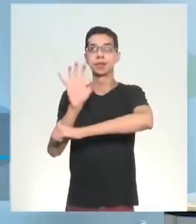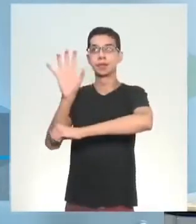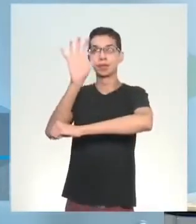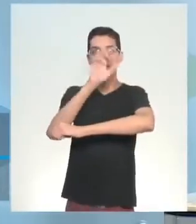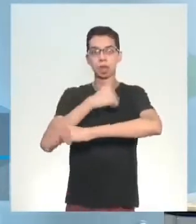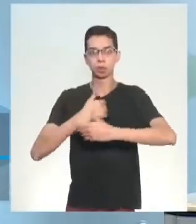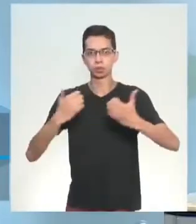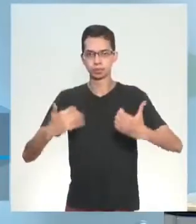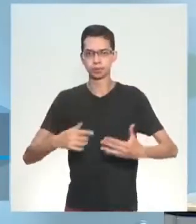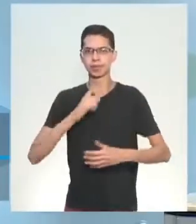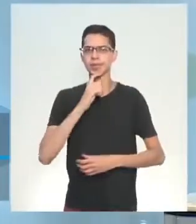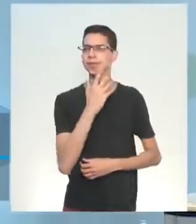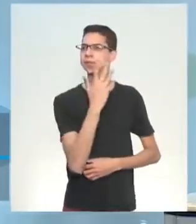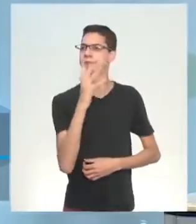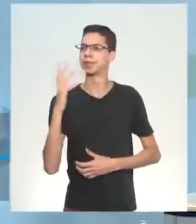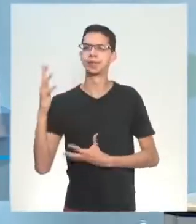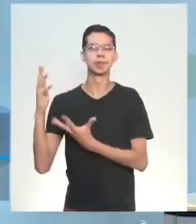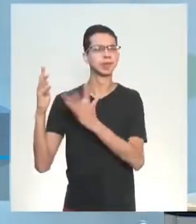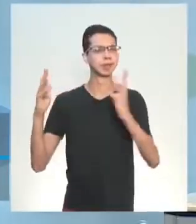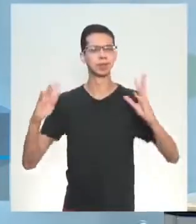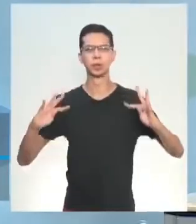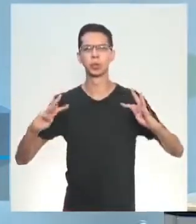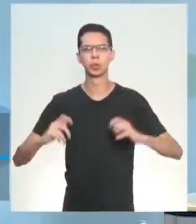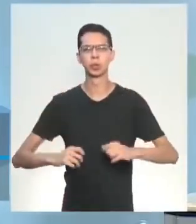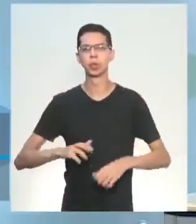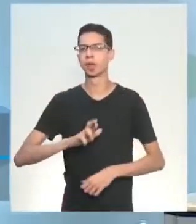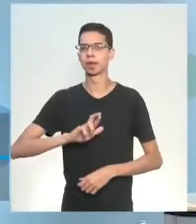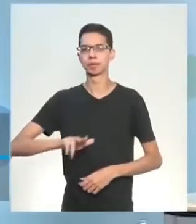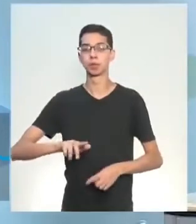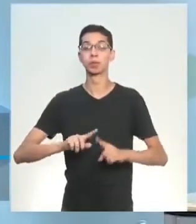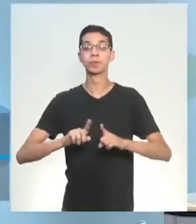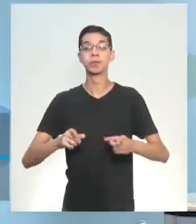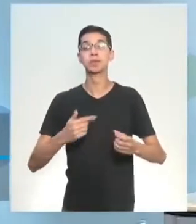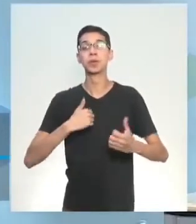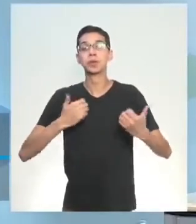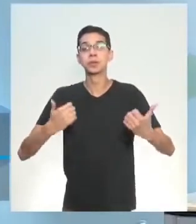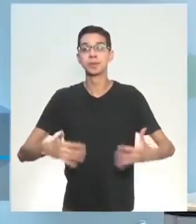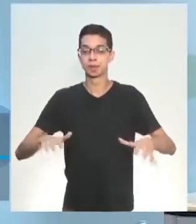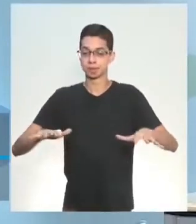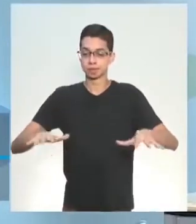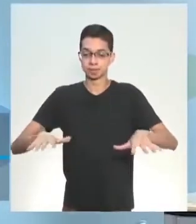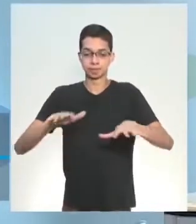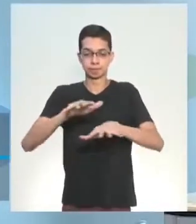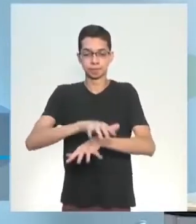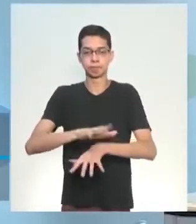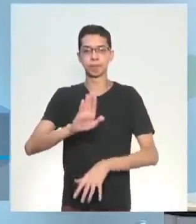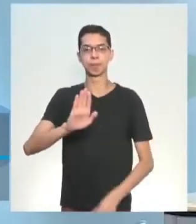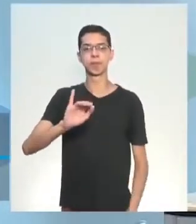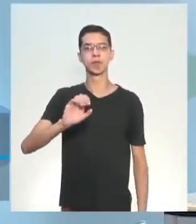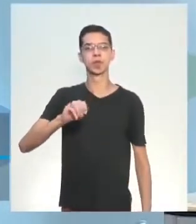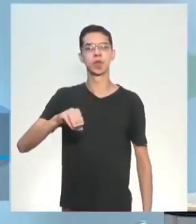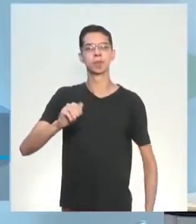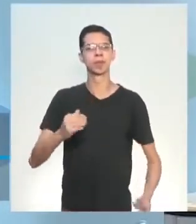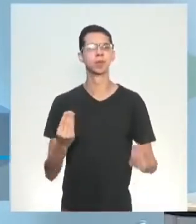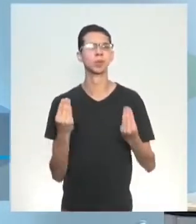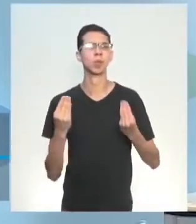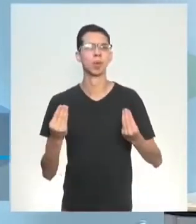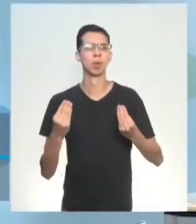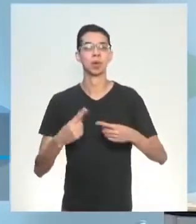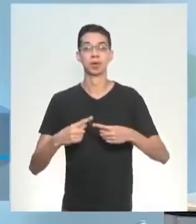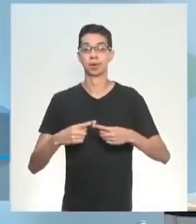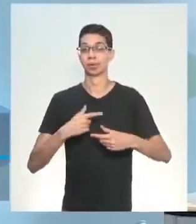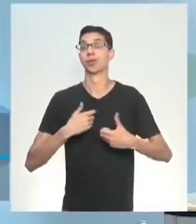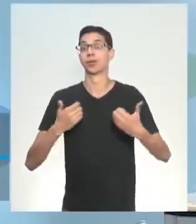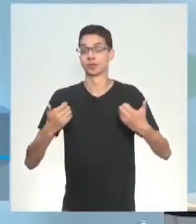todo. Tá bom? E quando eu falo de bioma, olha só como é complicado, Porque eu falei de ecossistema, então quer dizer que se eu